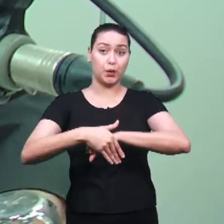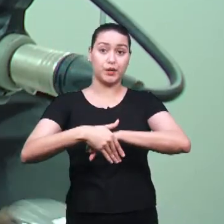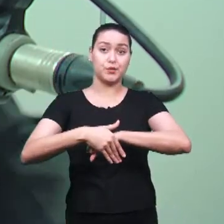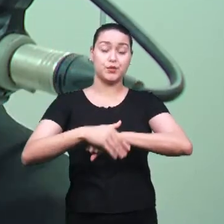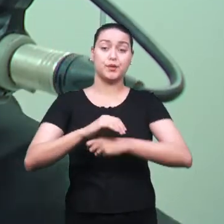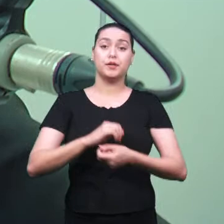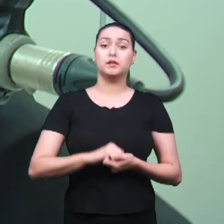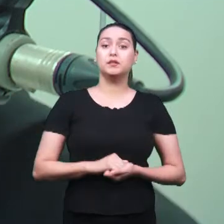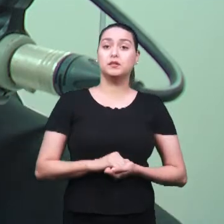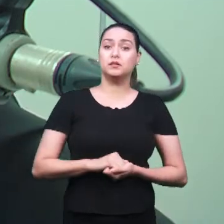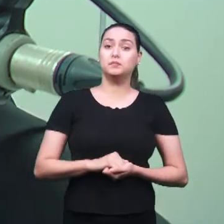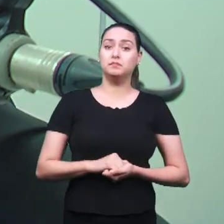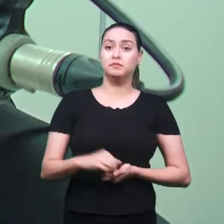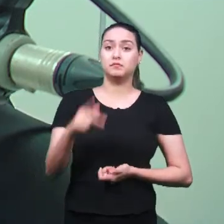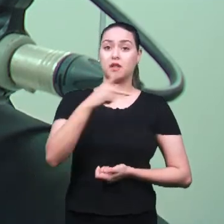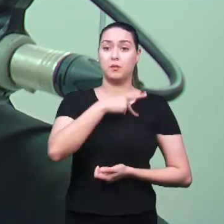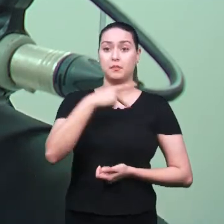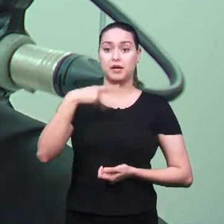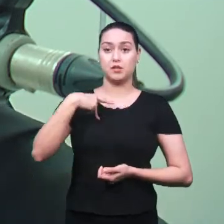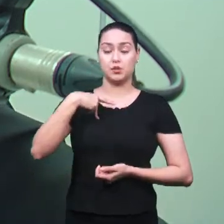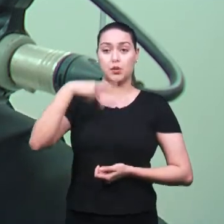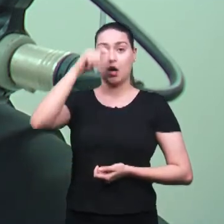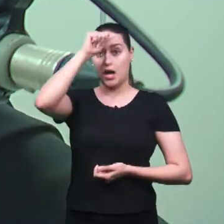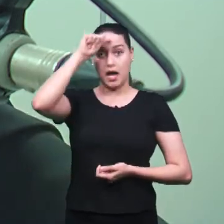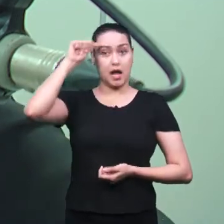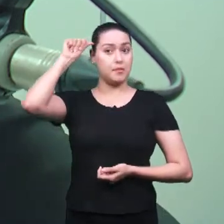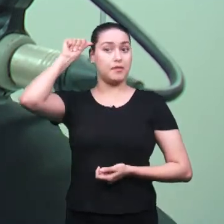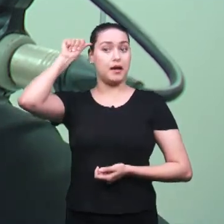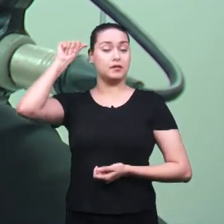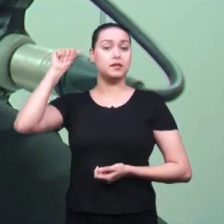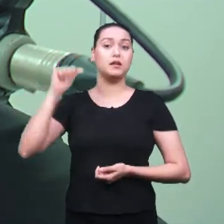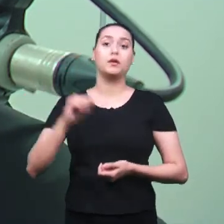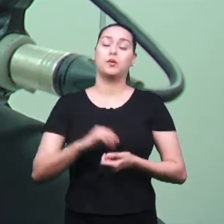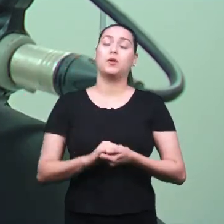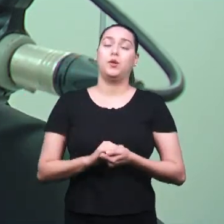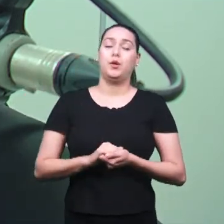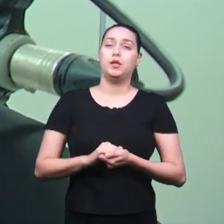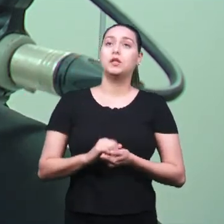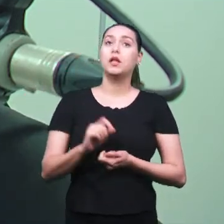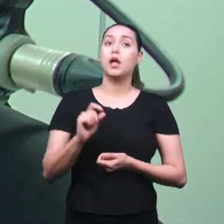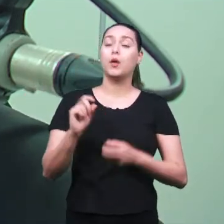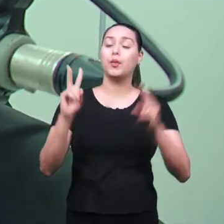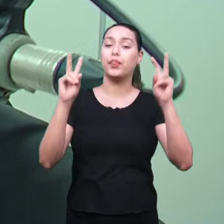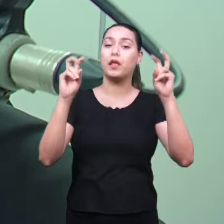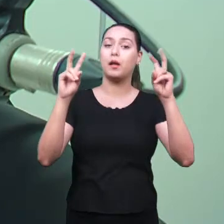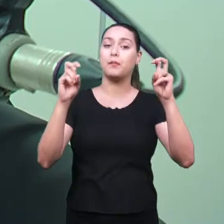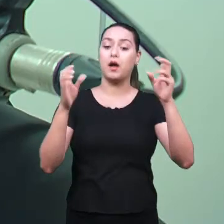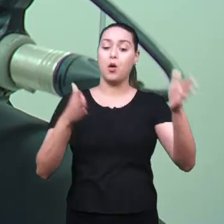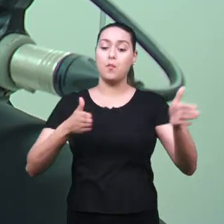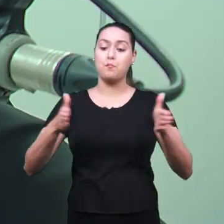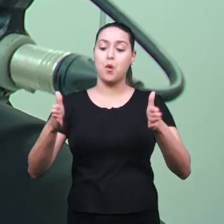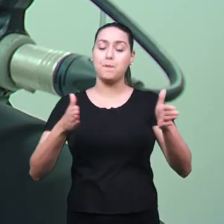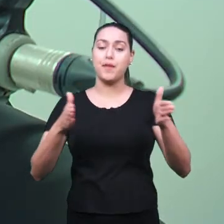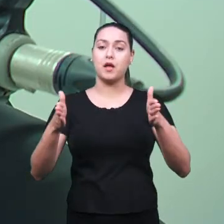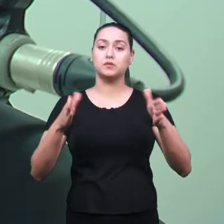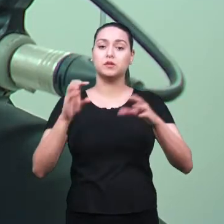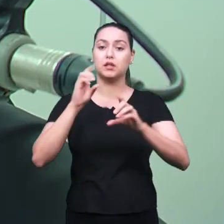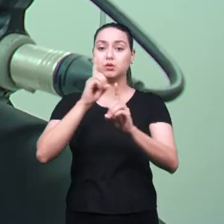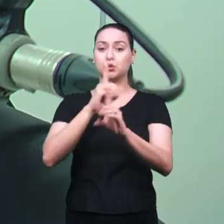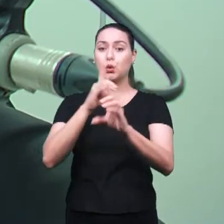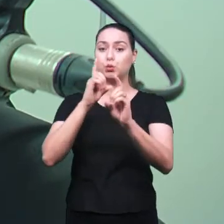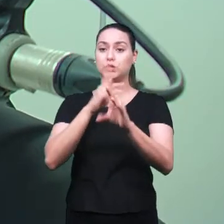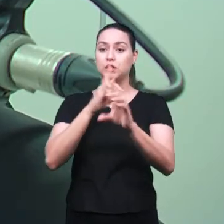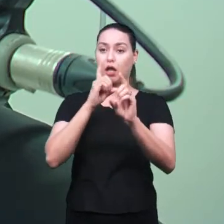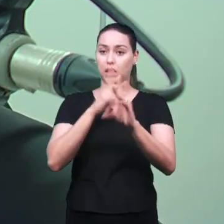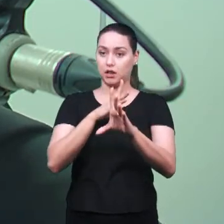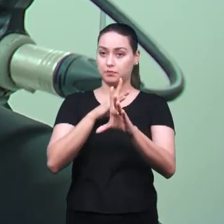programa com o pastor Amadeu, chamado O Momento da Doutrina. Pastor Amadeu, ele tem